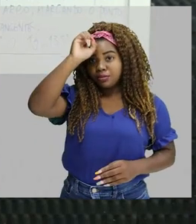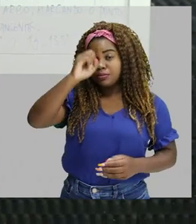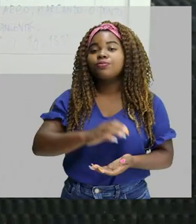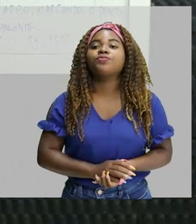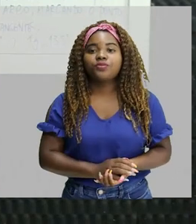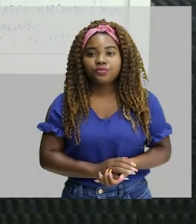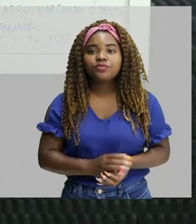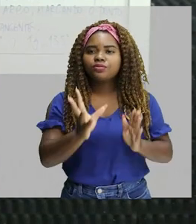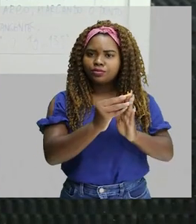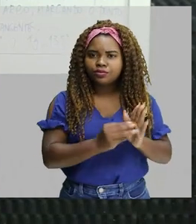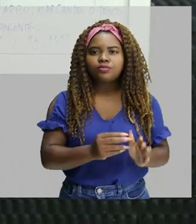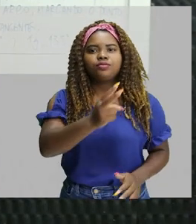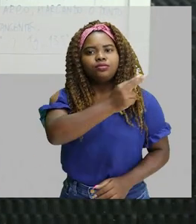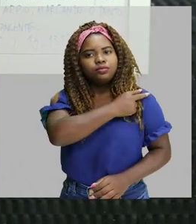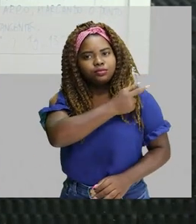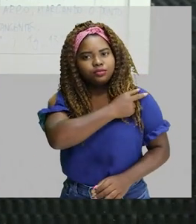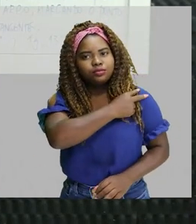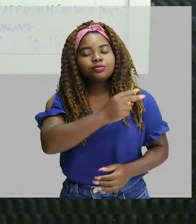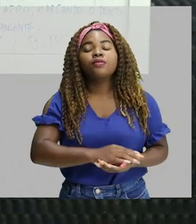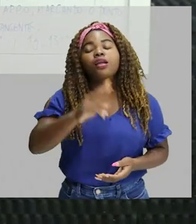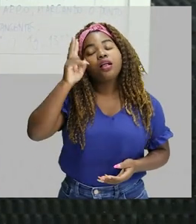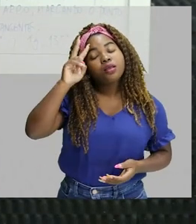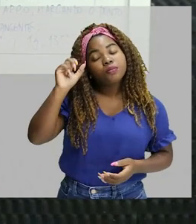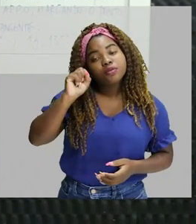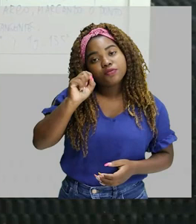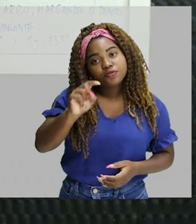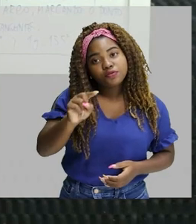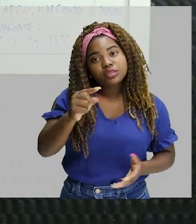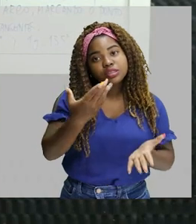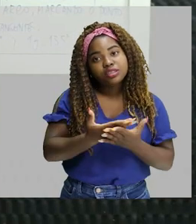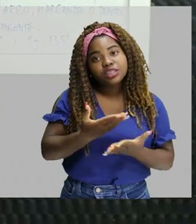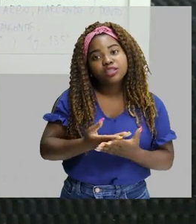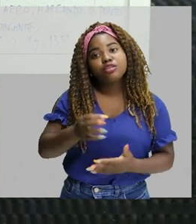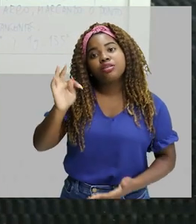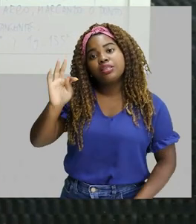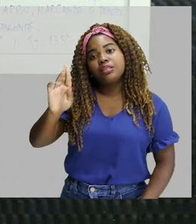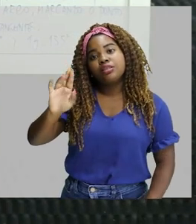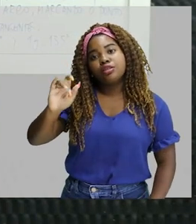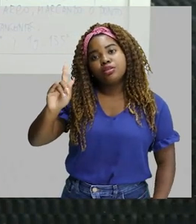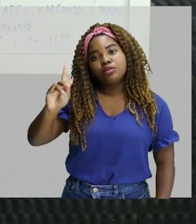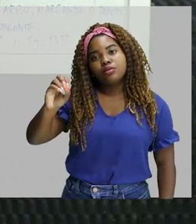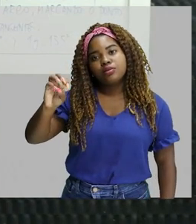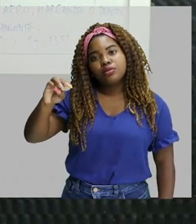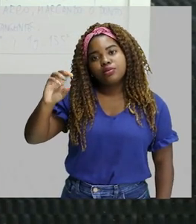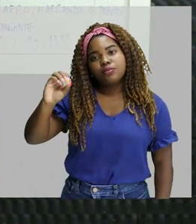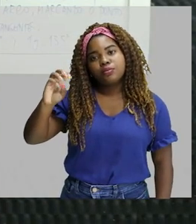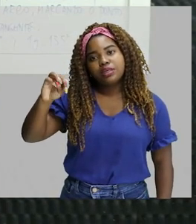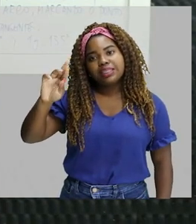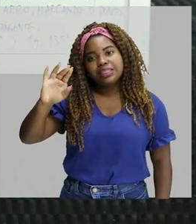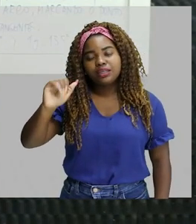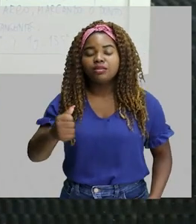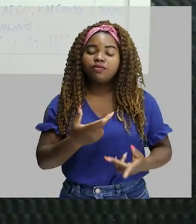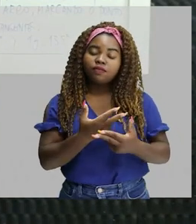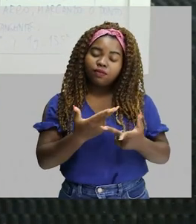Ensino Médio né turma a lembrando Quem está estudando trigonometria é isso eh já tem vários